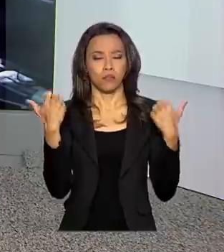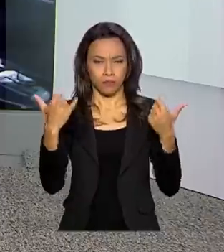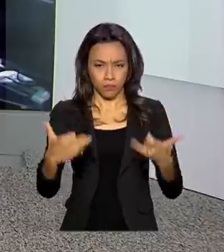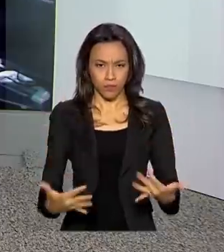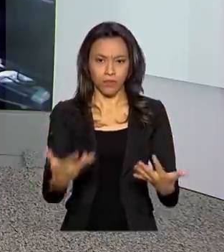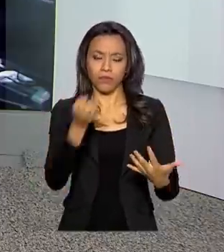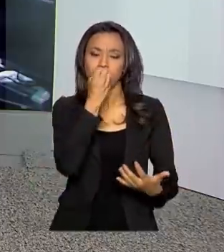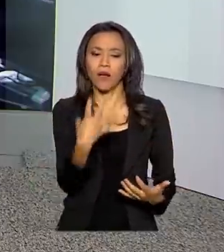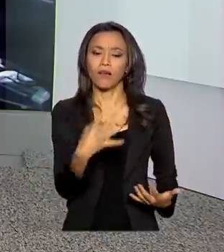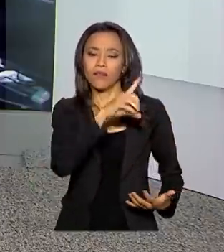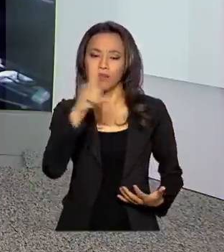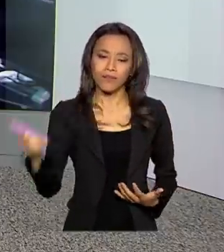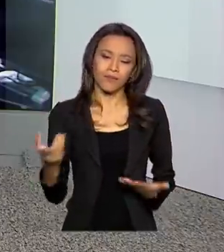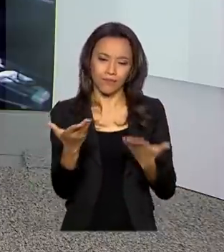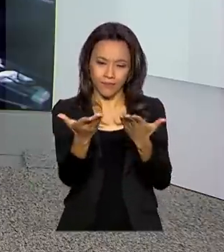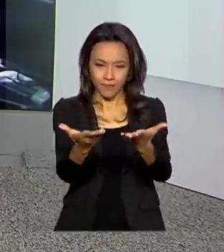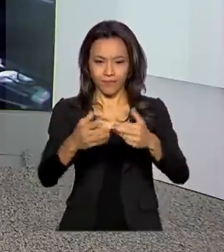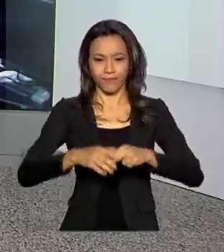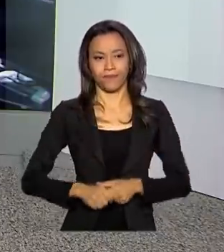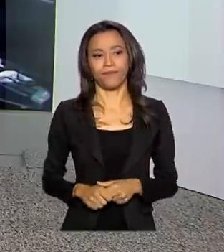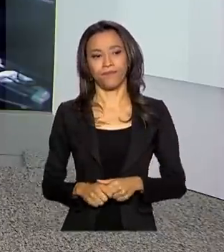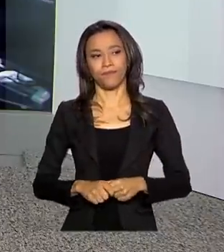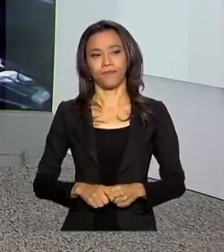pra gente bom dia ricardo